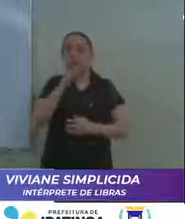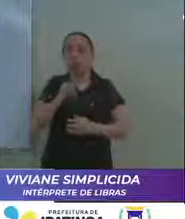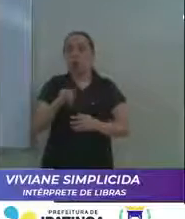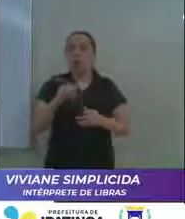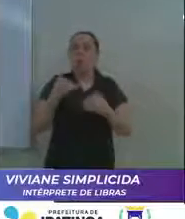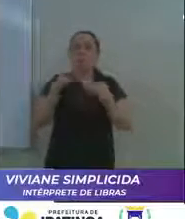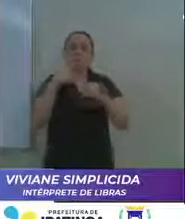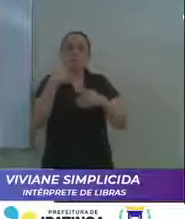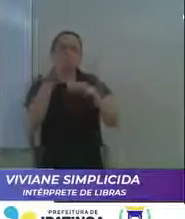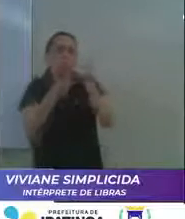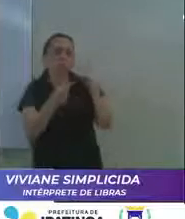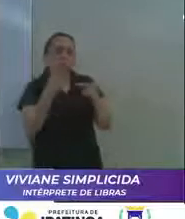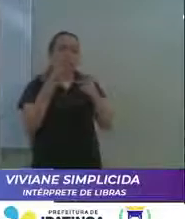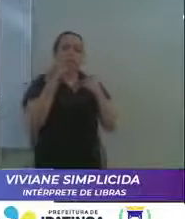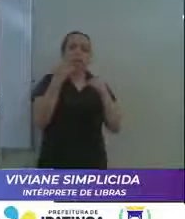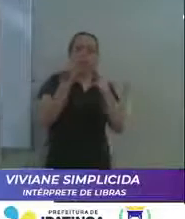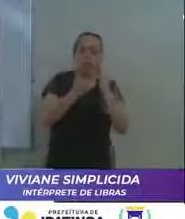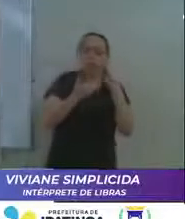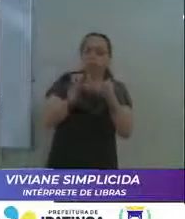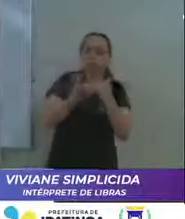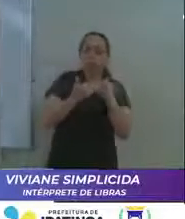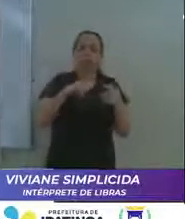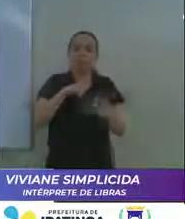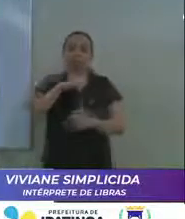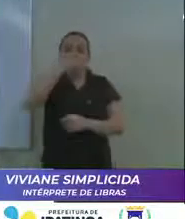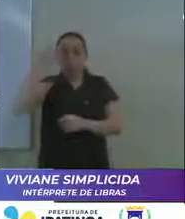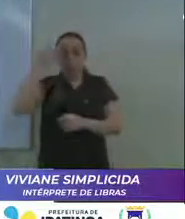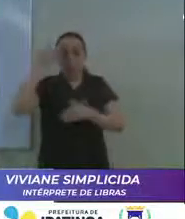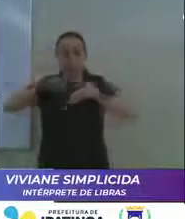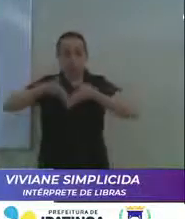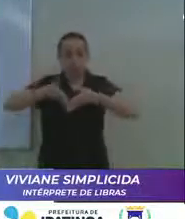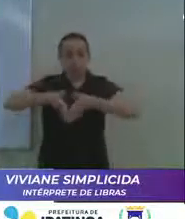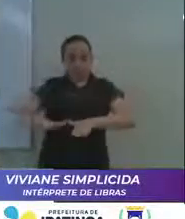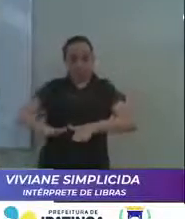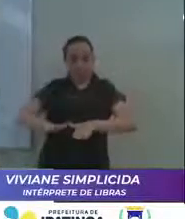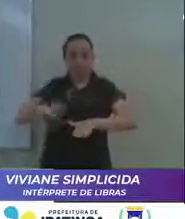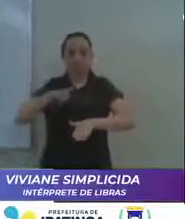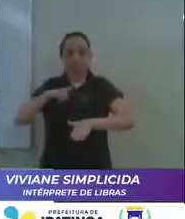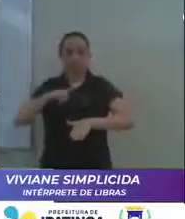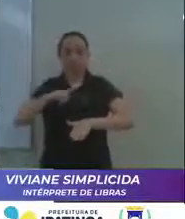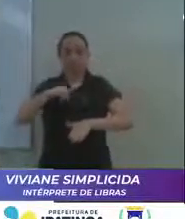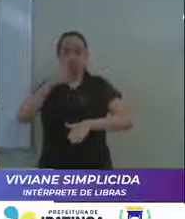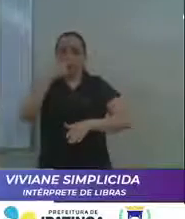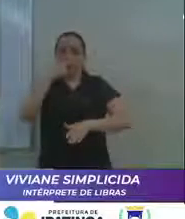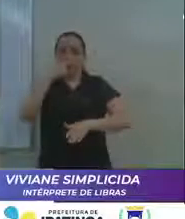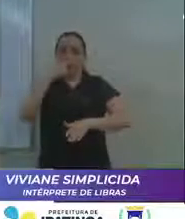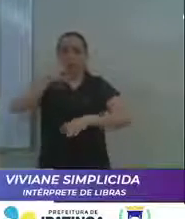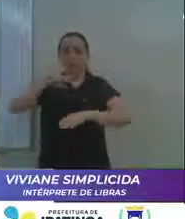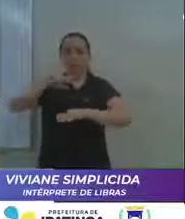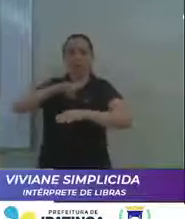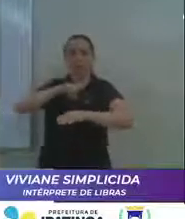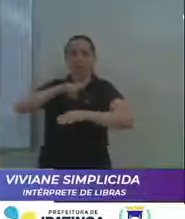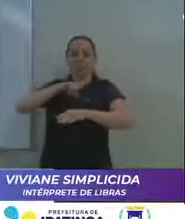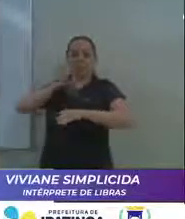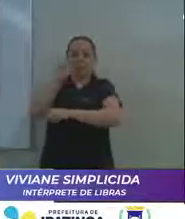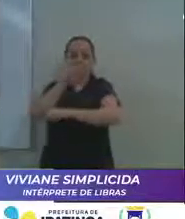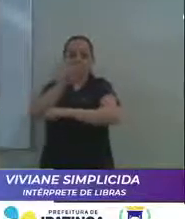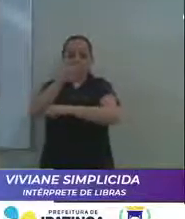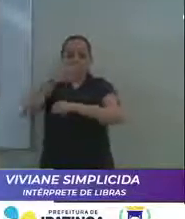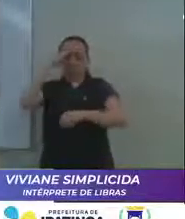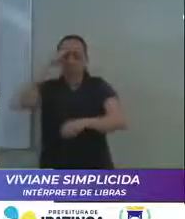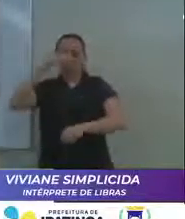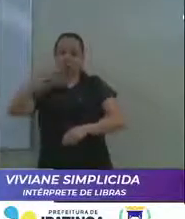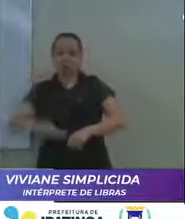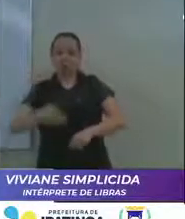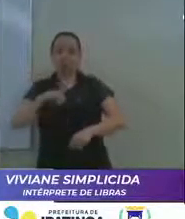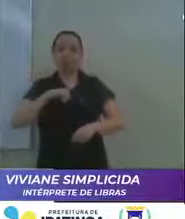brinco que tem pessoas que nascem com Fusquinha, tem pessoas que nascem com uma Ferrari. Tem pessoas